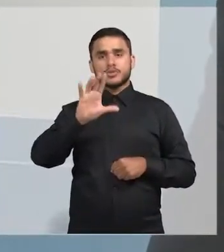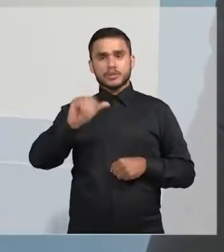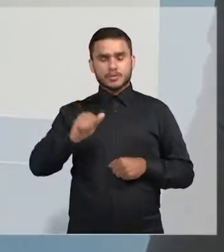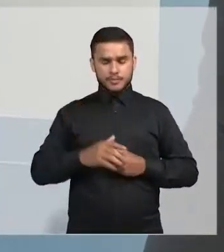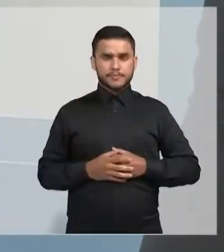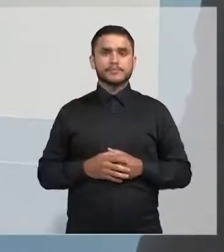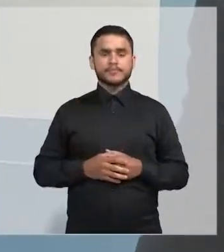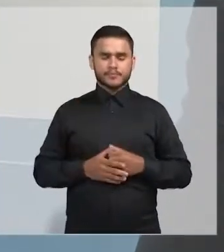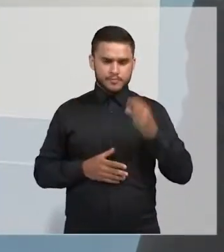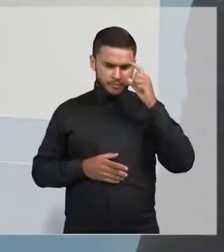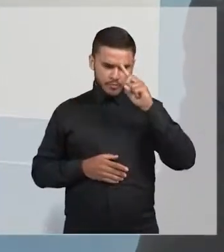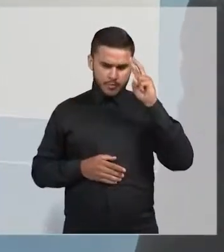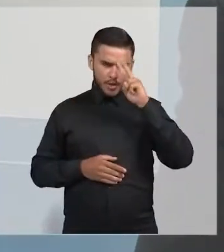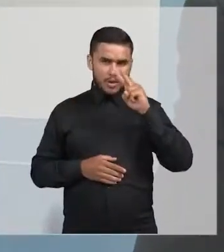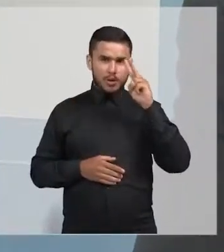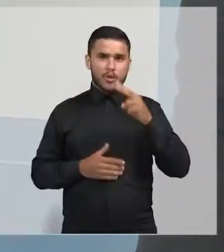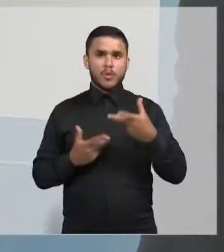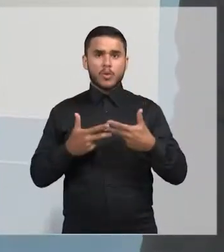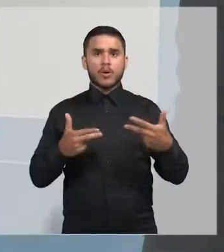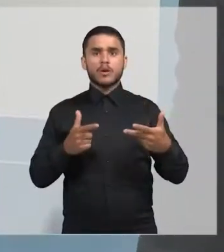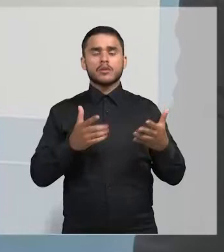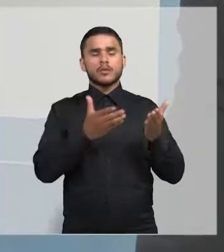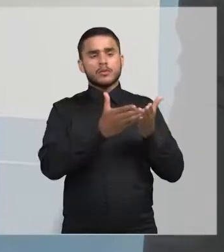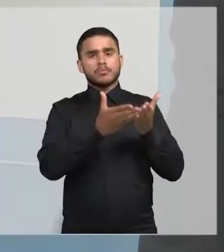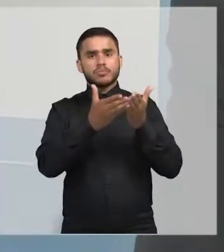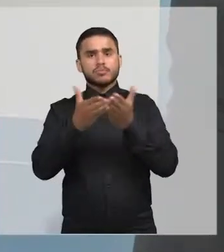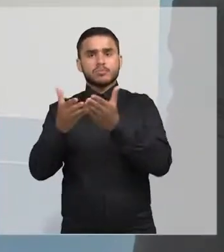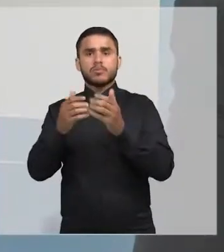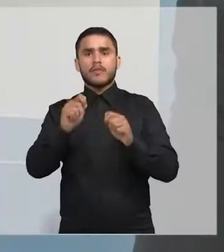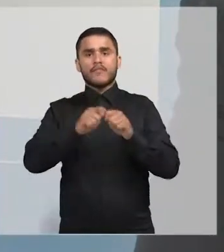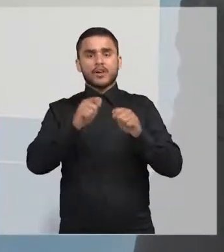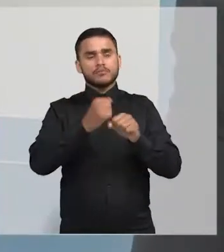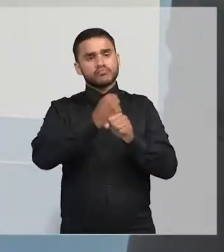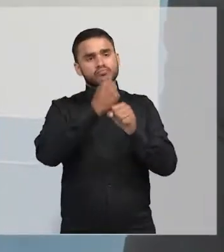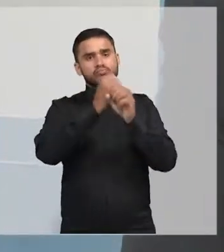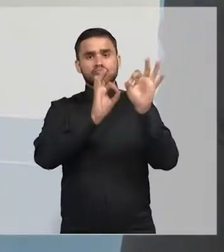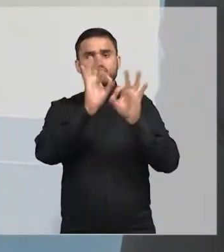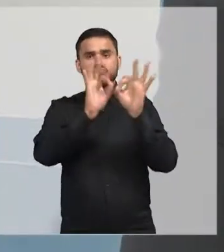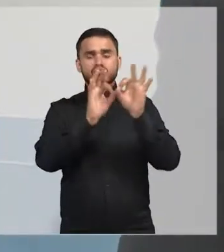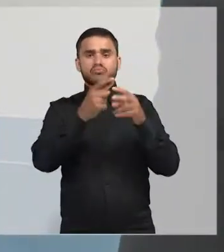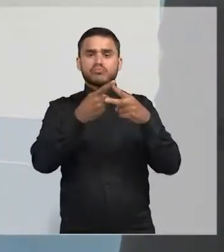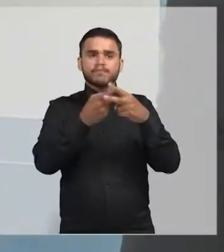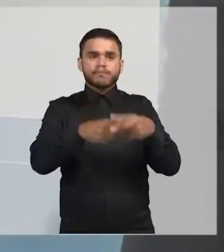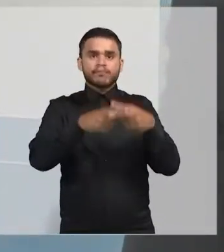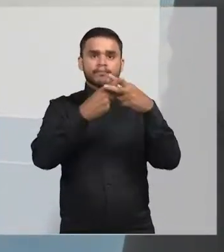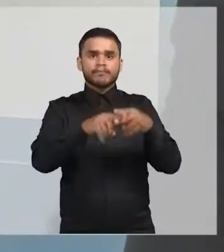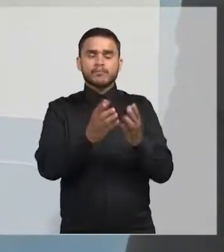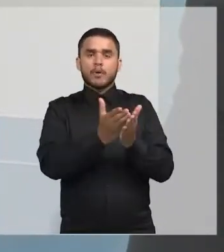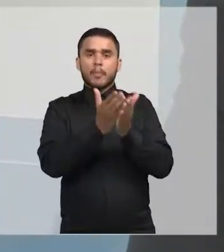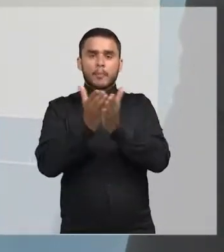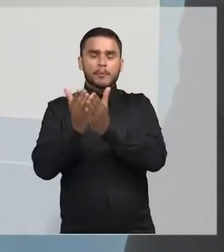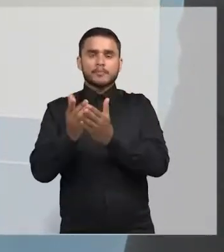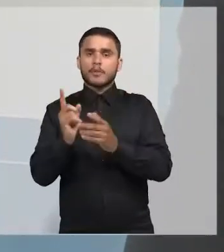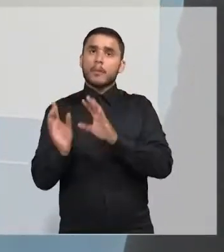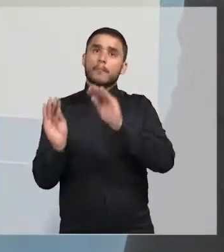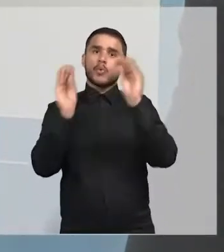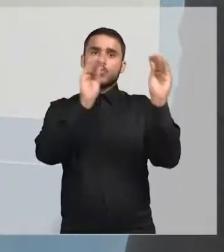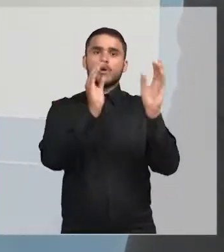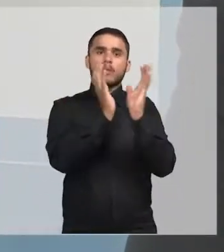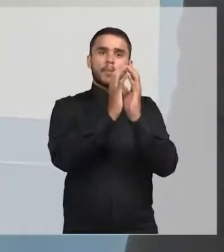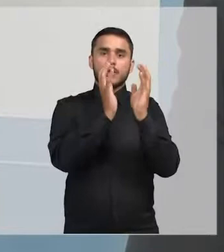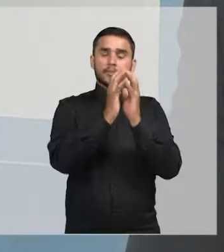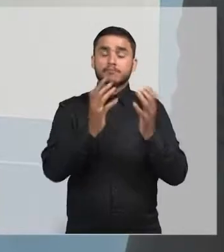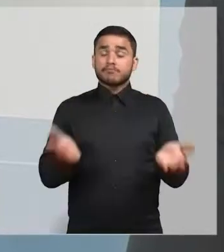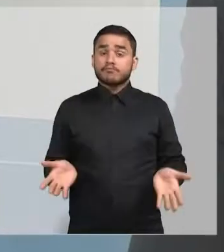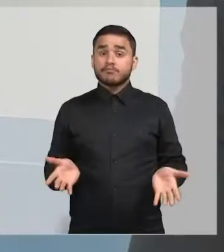os estaleiros, né, para construir navio, também não veio para cá, foi para Pernambuco, enfim. A relação não é boa, quem podia cobrar alguma